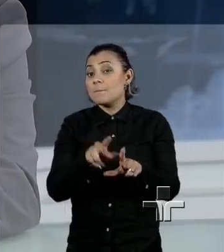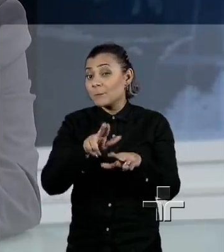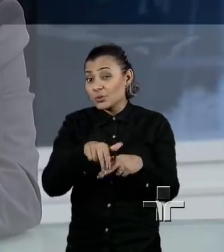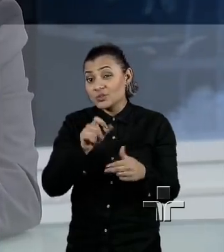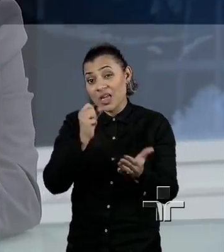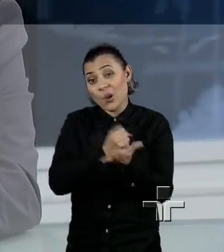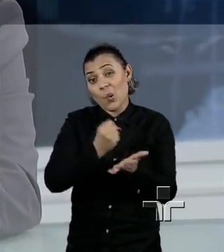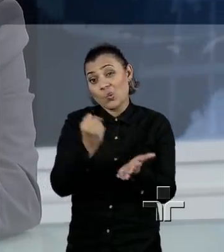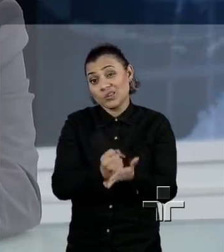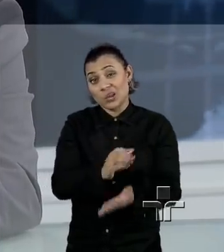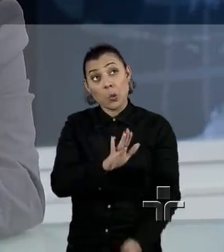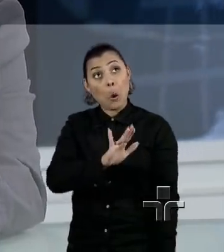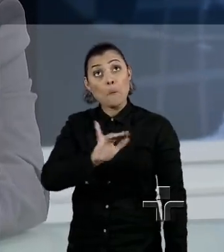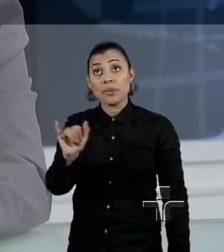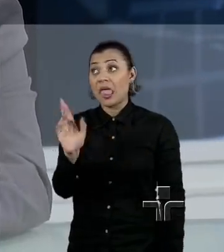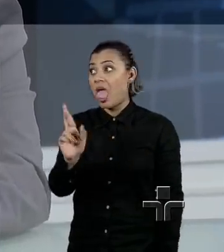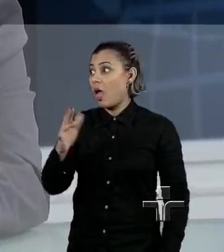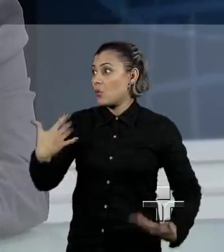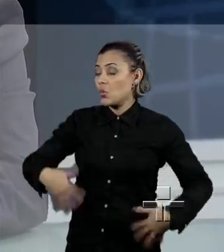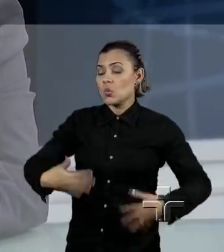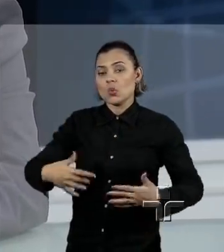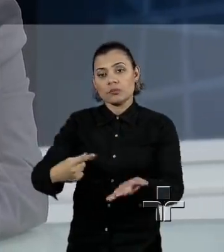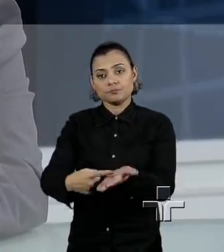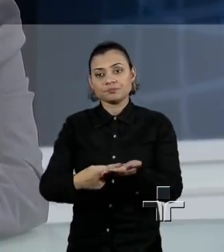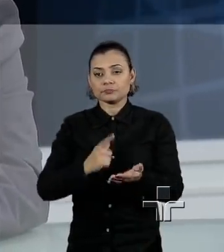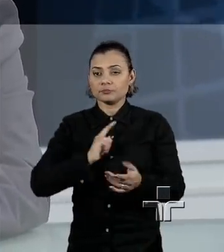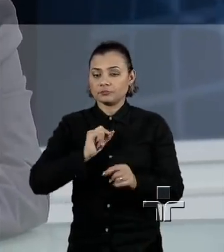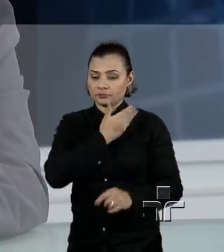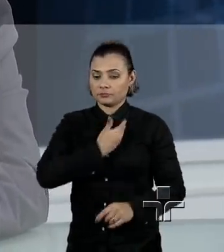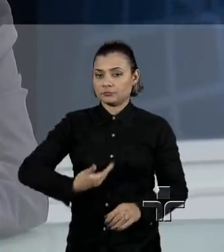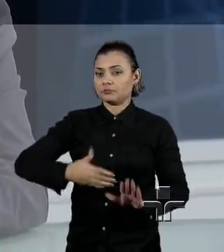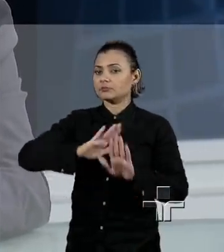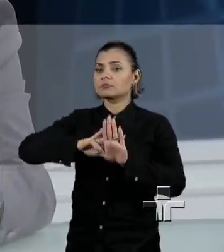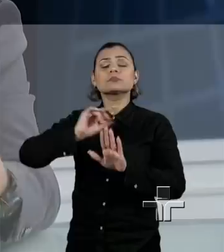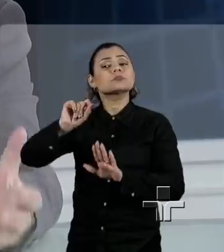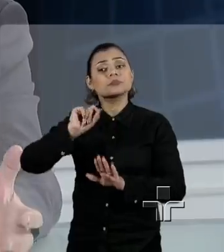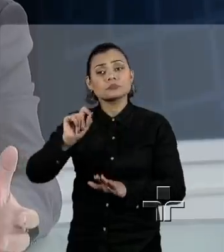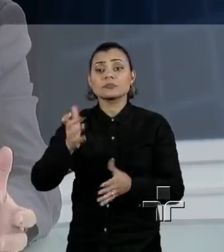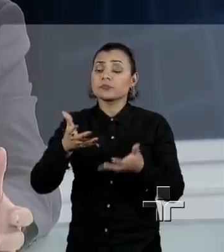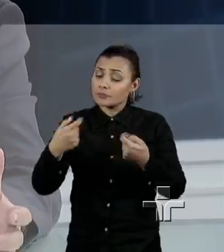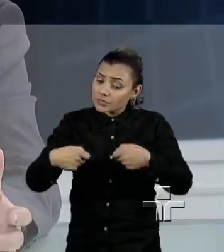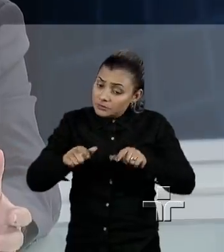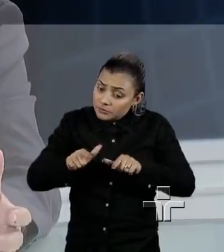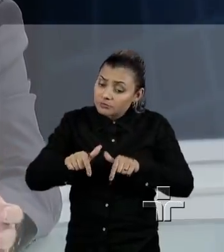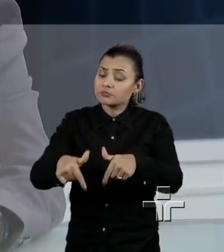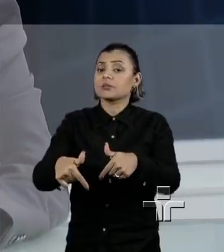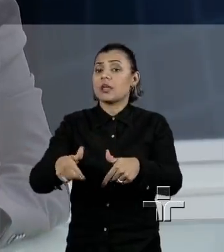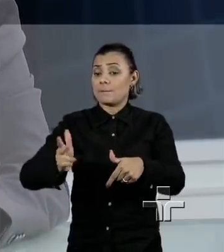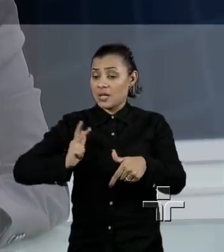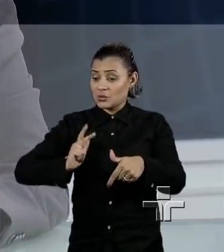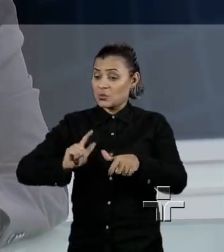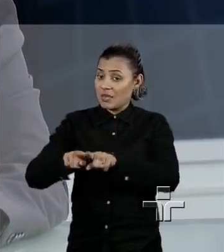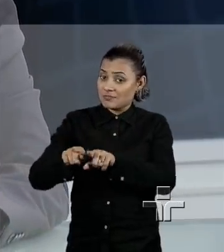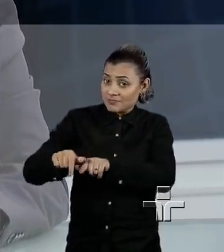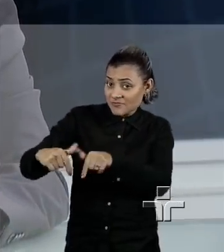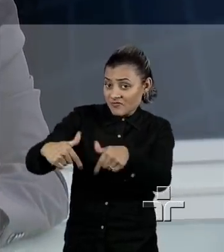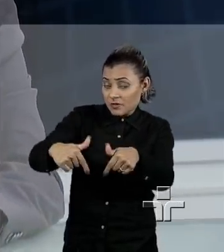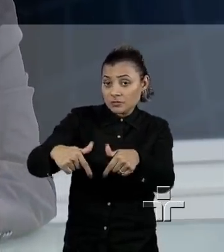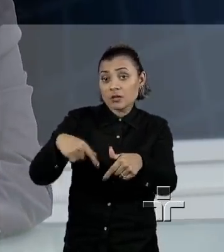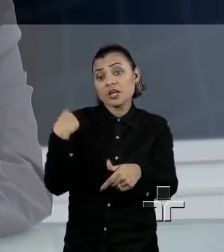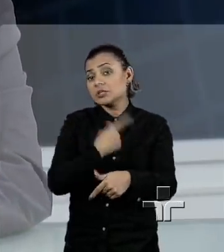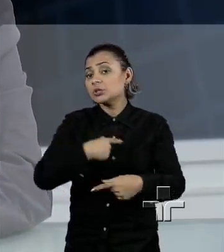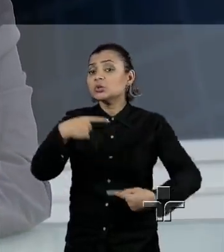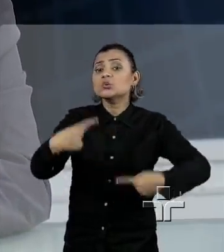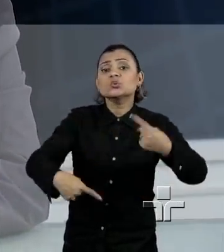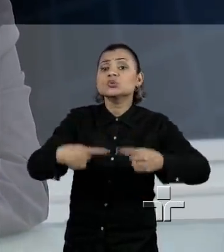contratos de bilhões e também tem uma visão ideológica, o que o Estado tem que fazer e o que a iniciativa privada tem que fazer, nós ficamos discutindo